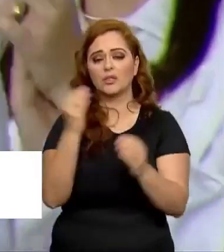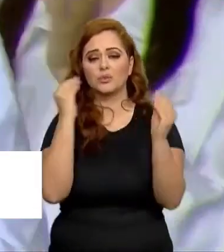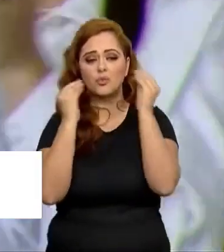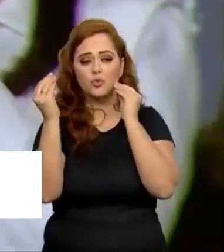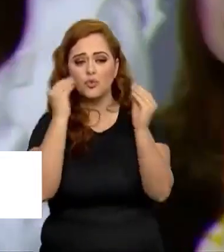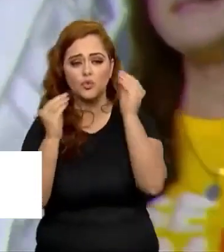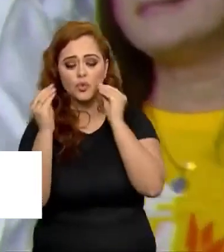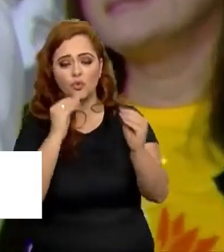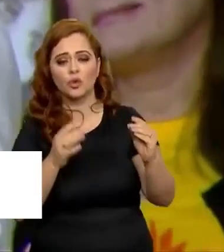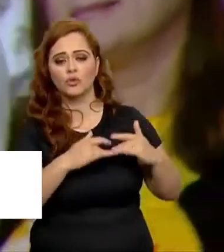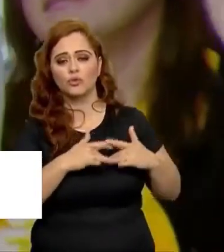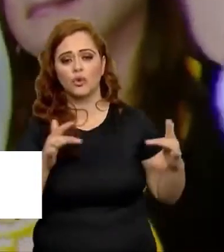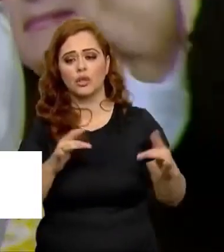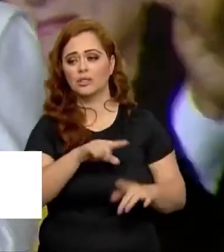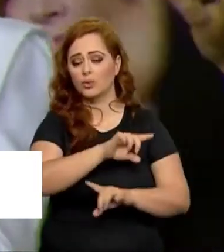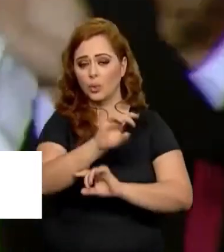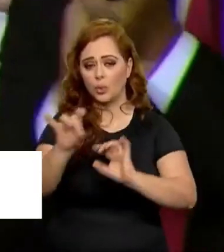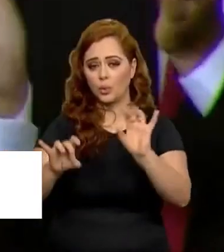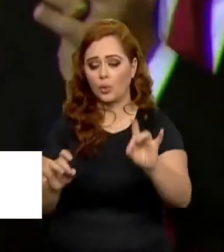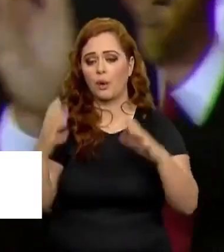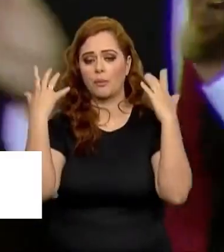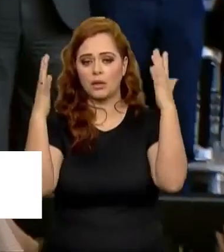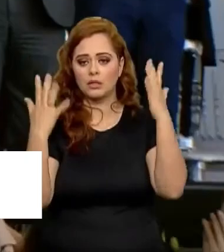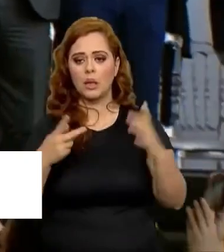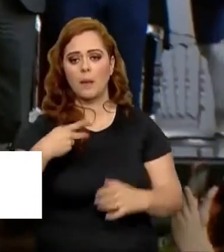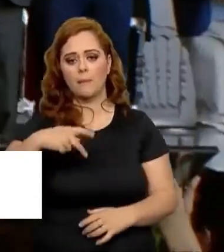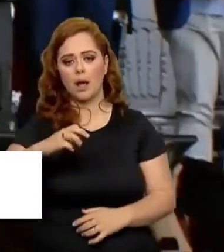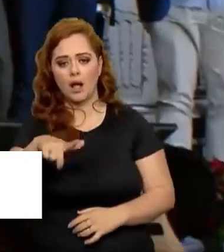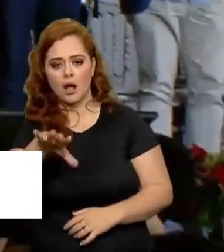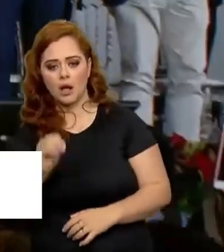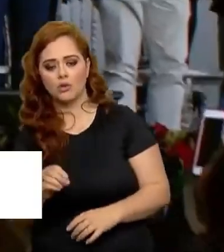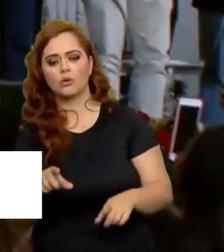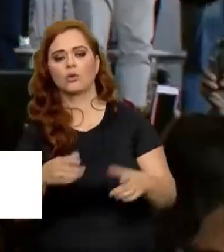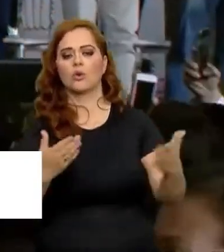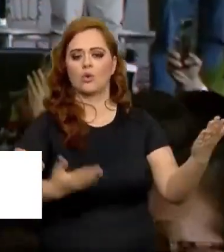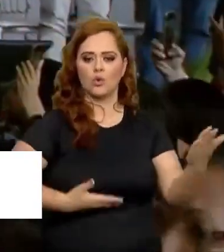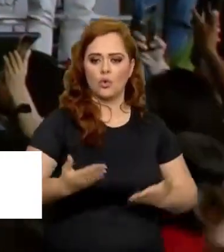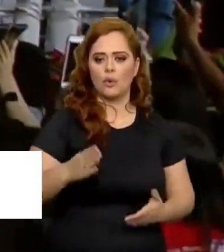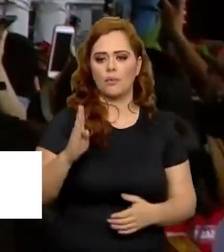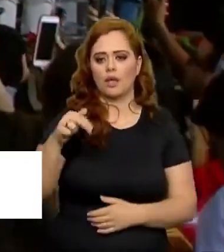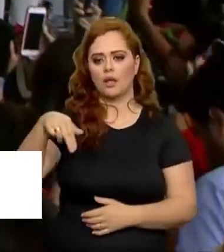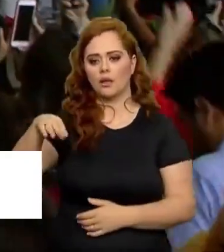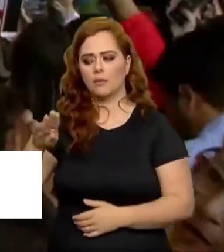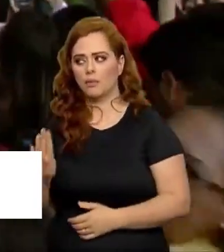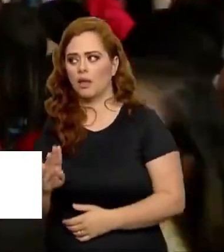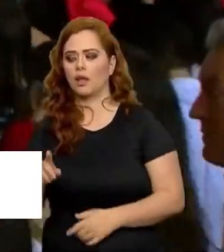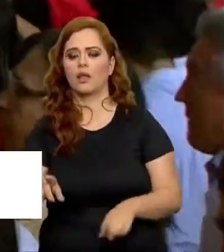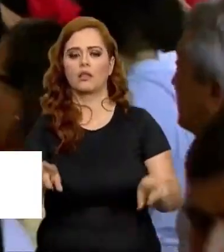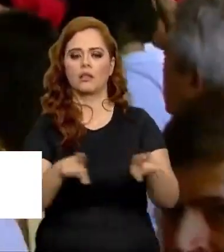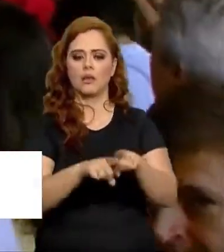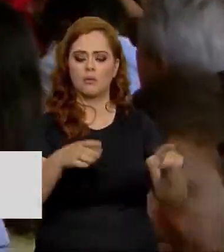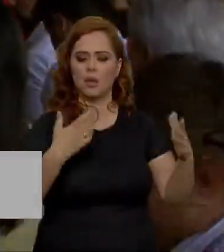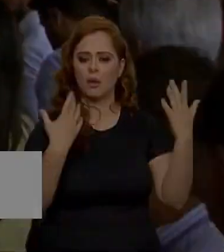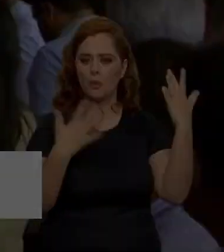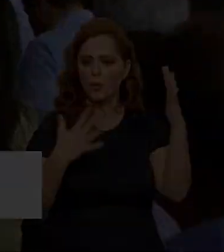mulher. Parabéns, companheiro Paulo Câmara. Parabéns, funcionário do BNB. Parabéns, agente de crédito.